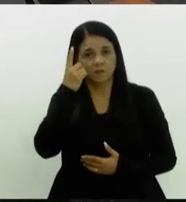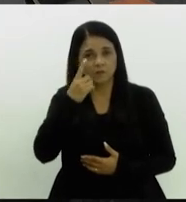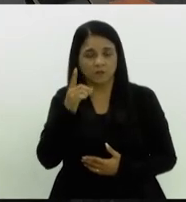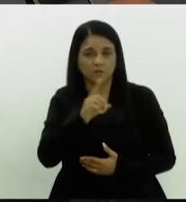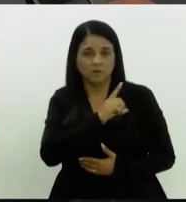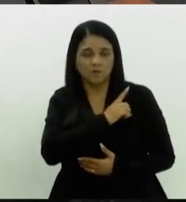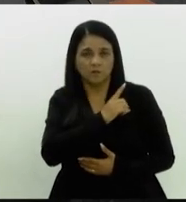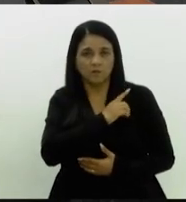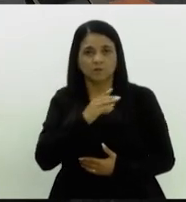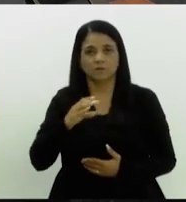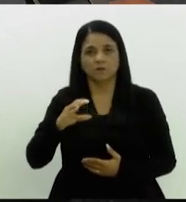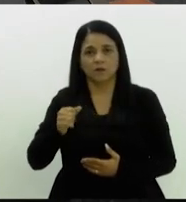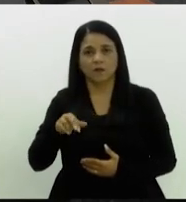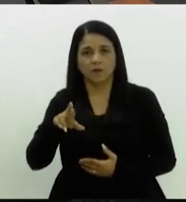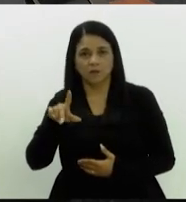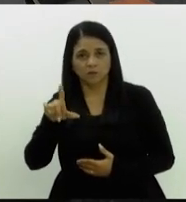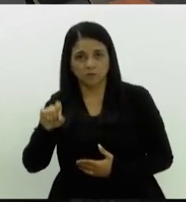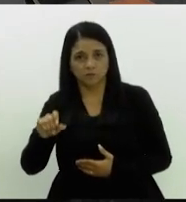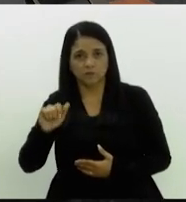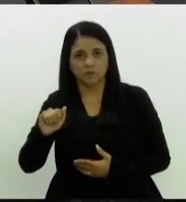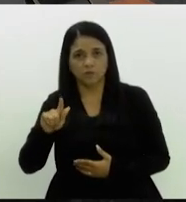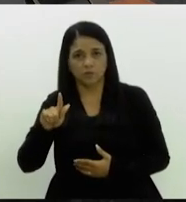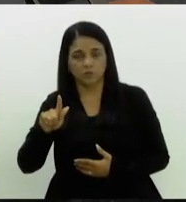Carlos Augusto.